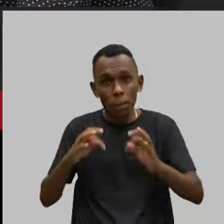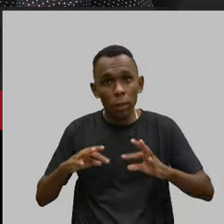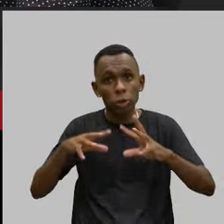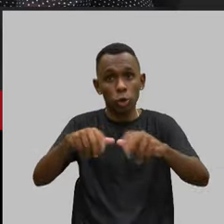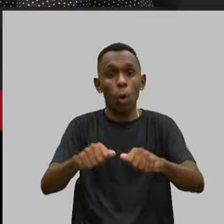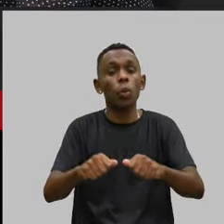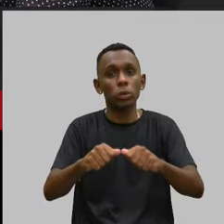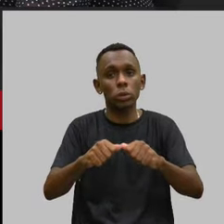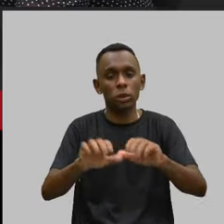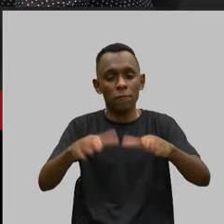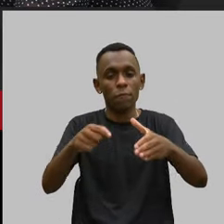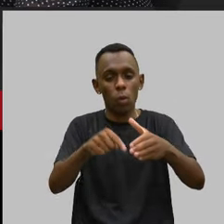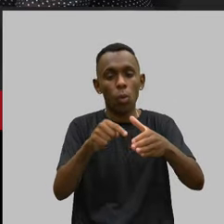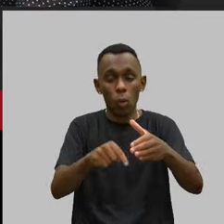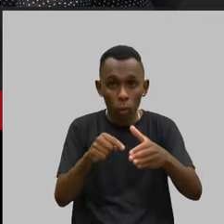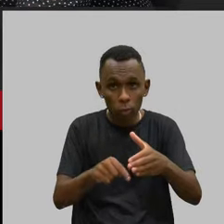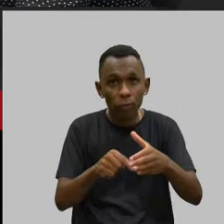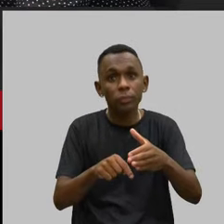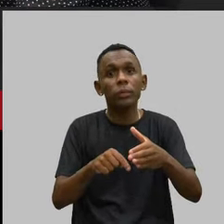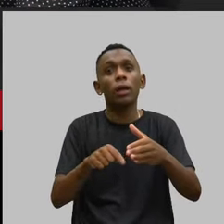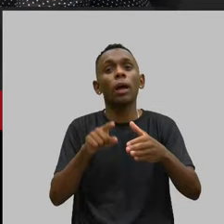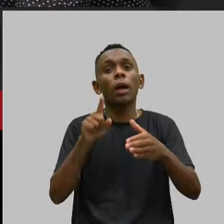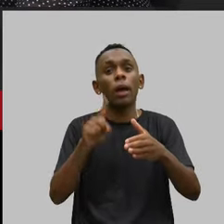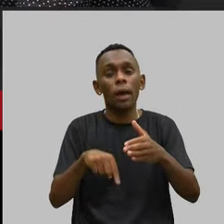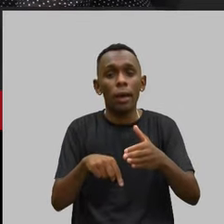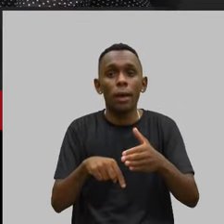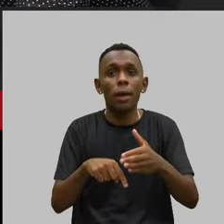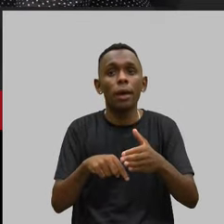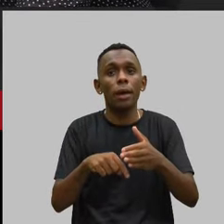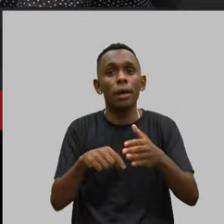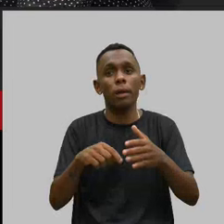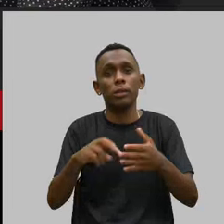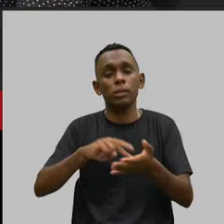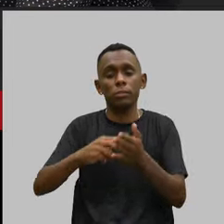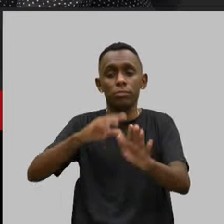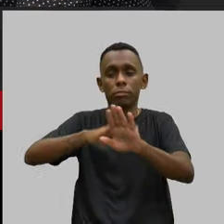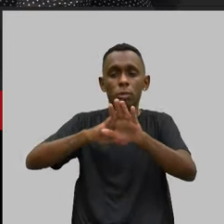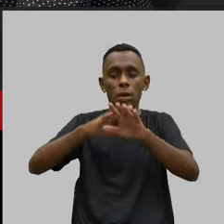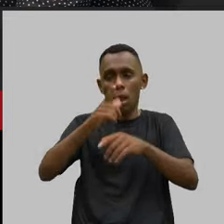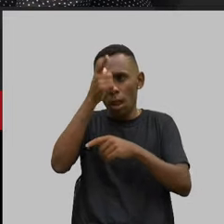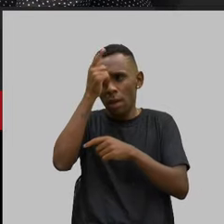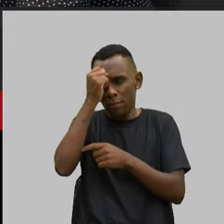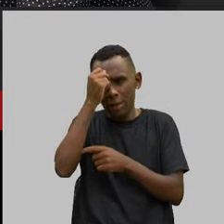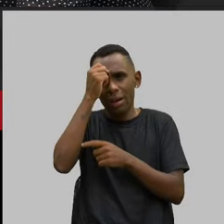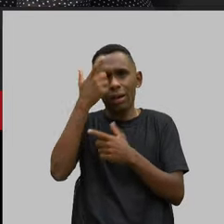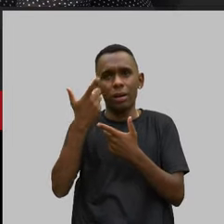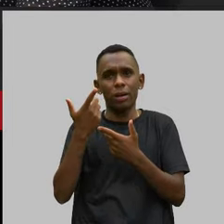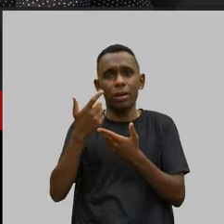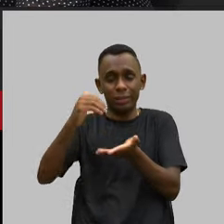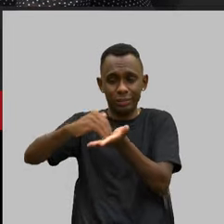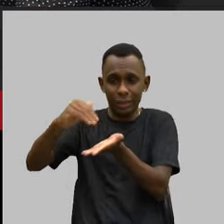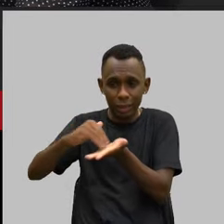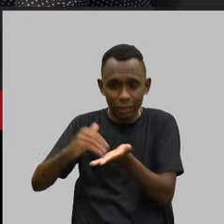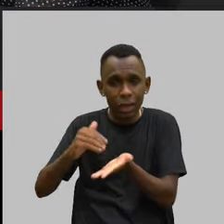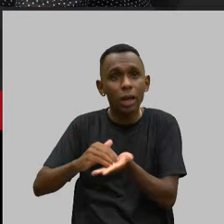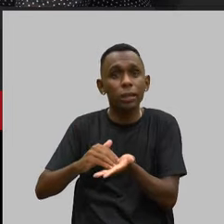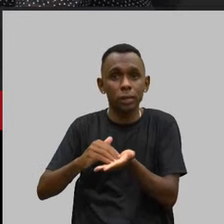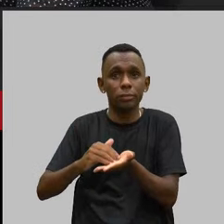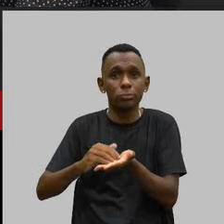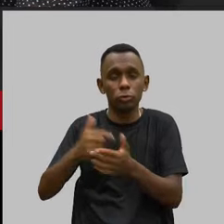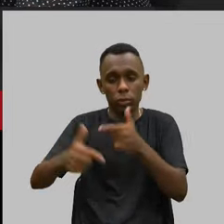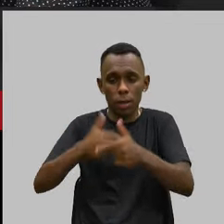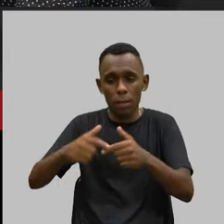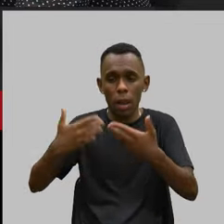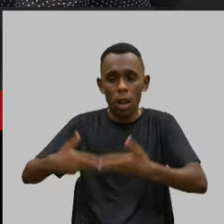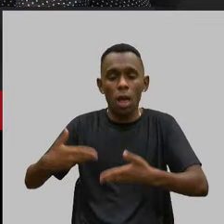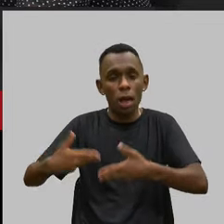eh com foco em dar eh aliviar mais uma vez como eu disse Essa secretaria fim do